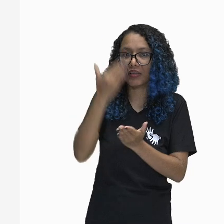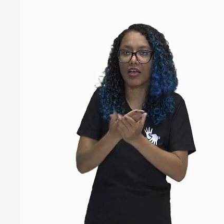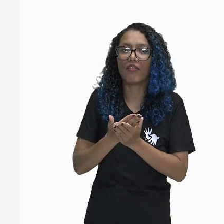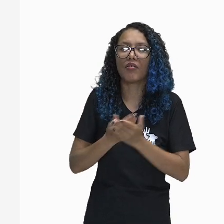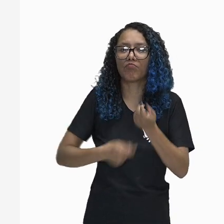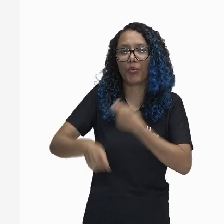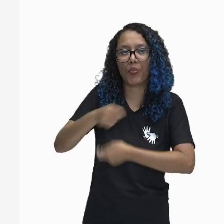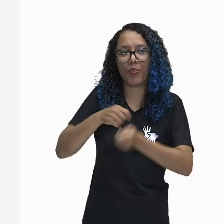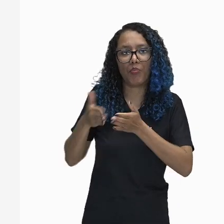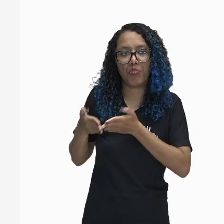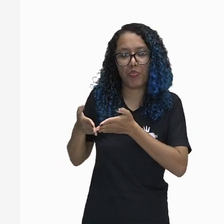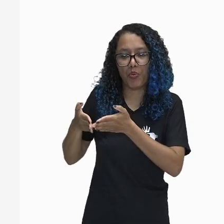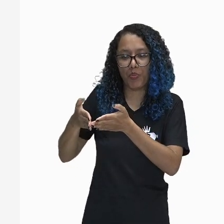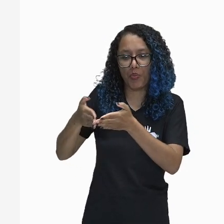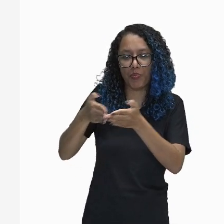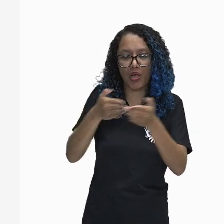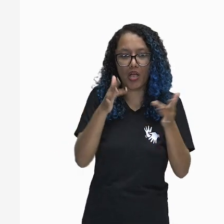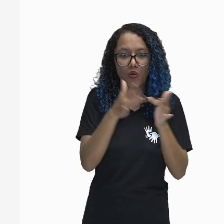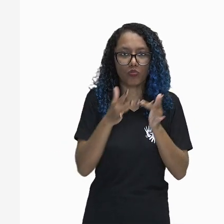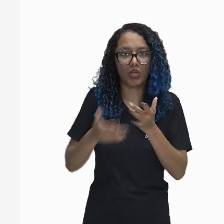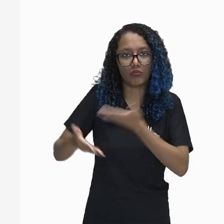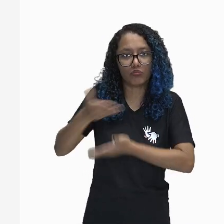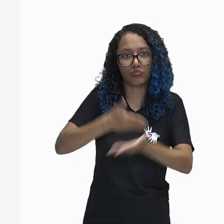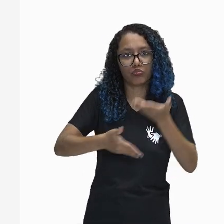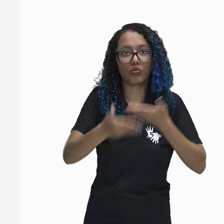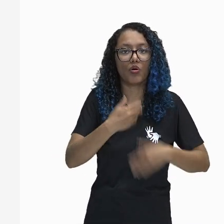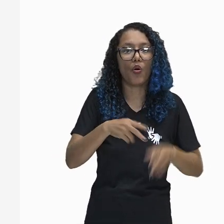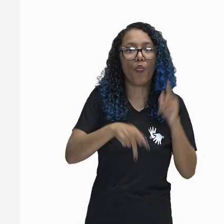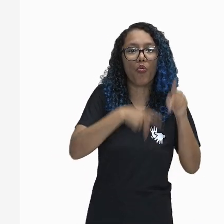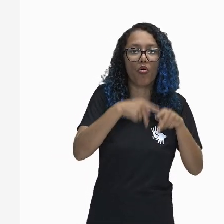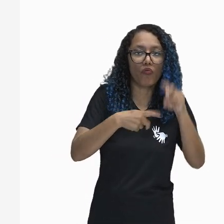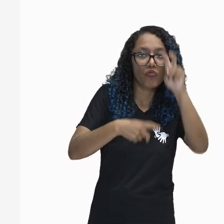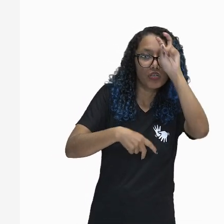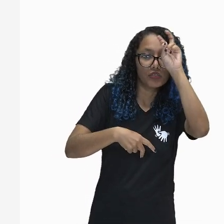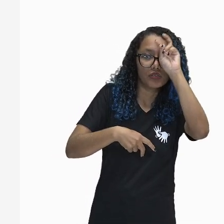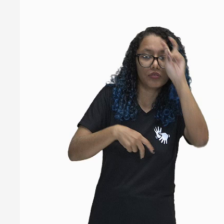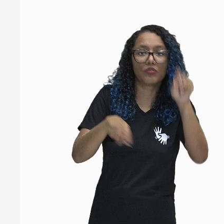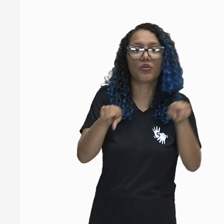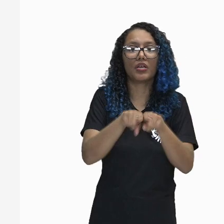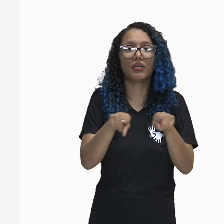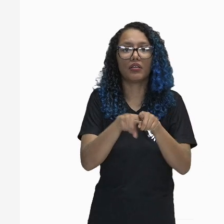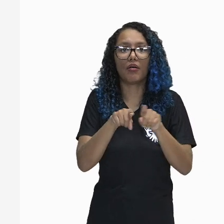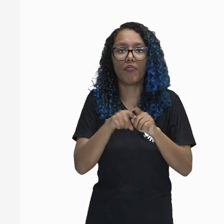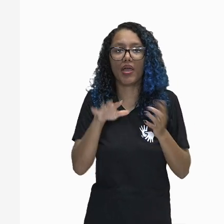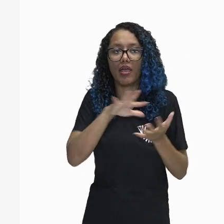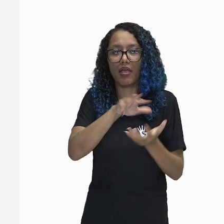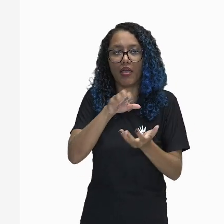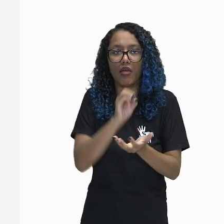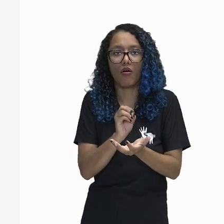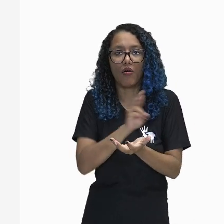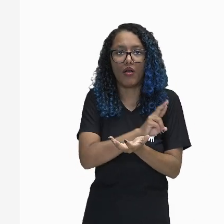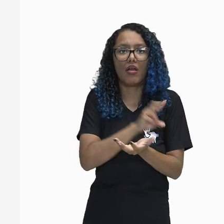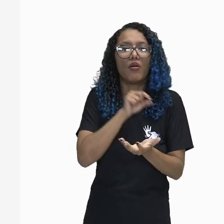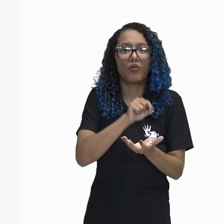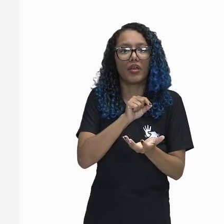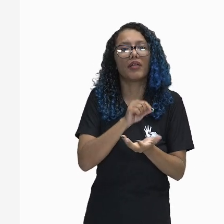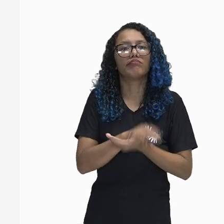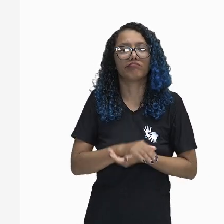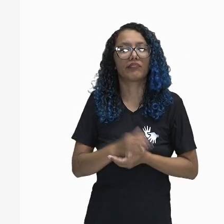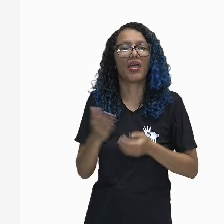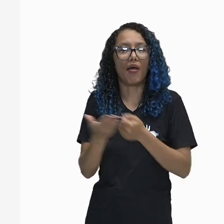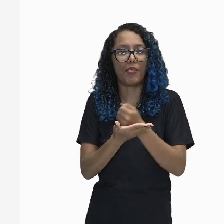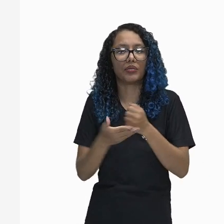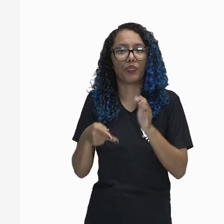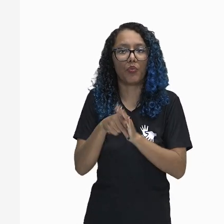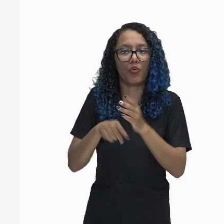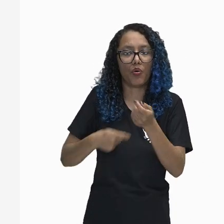os egípcios e com os povos do Oriente Médio era a base da economia cretense. Para